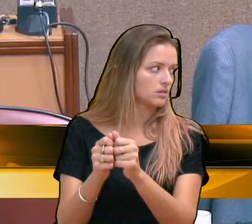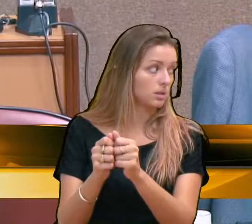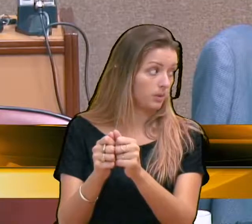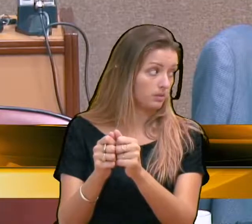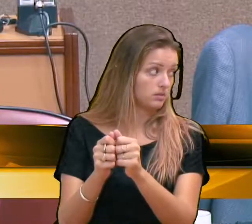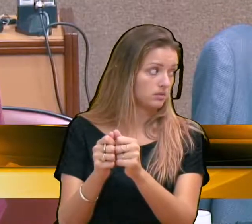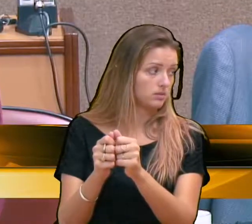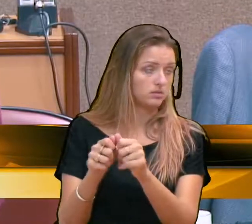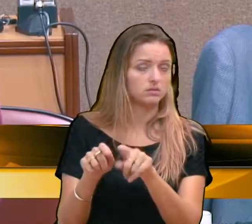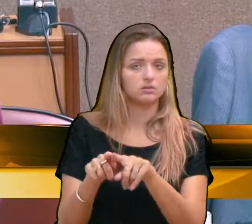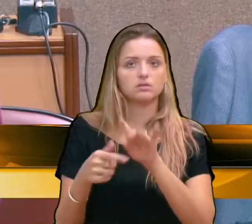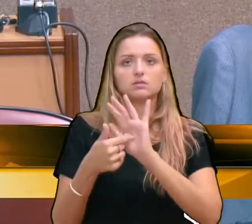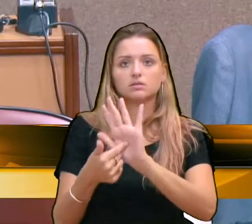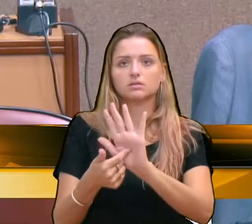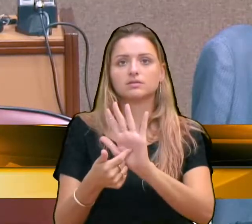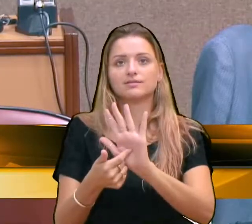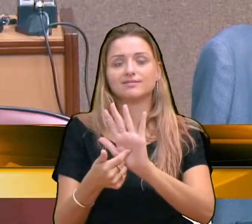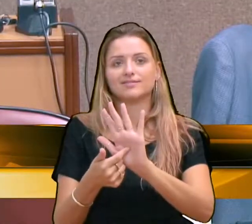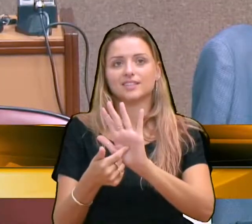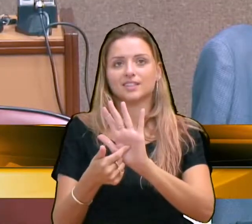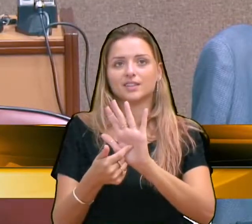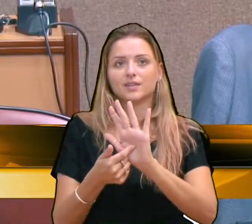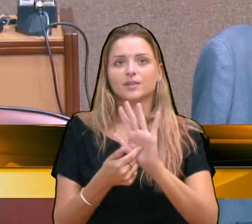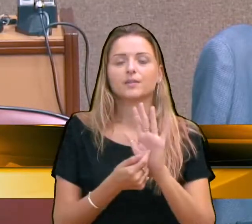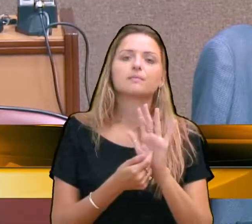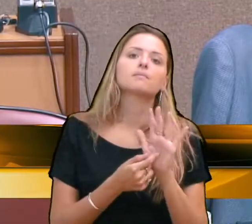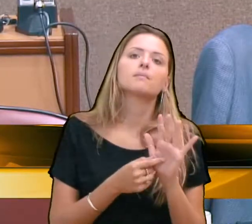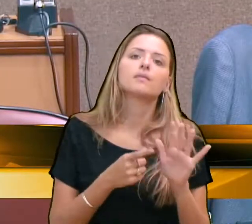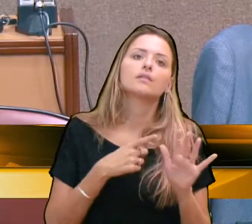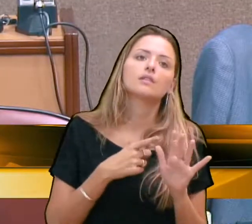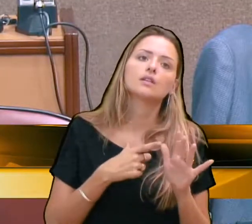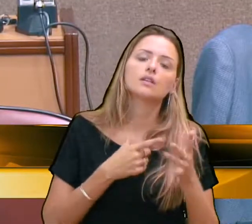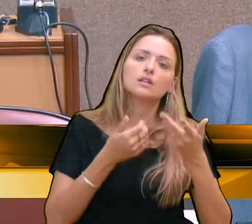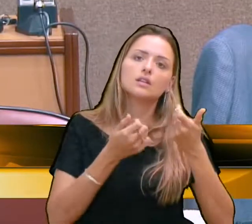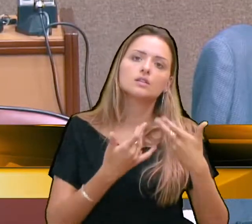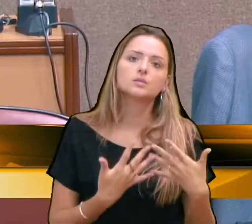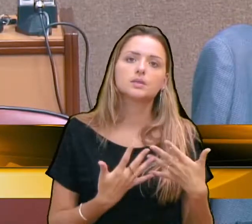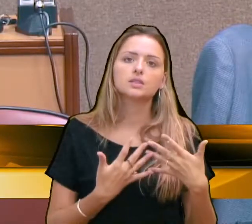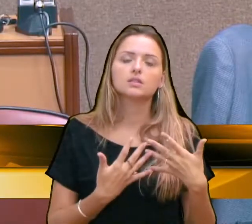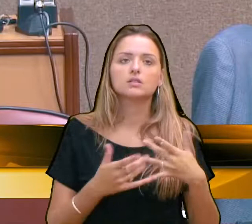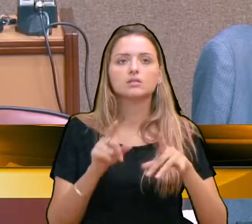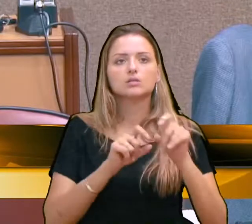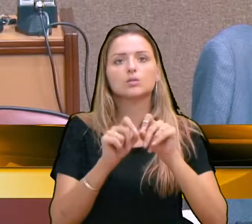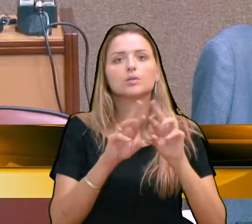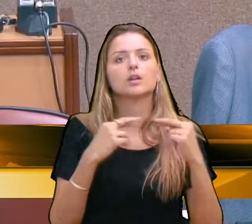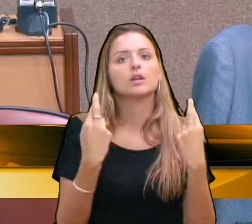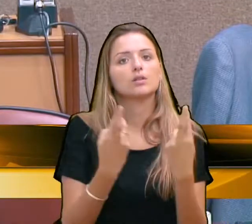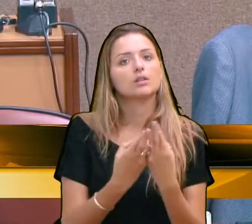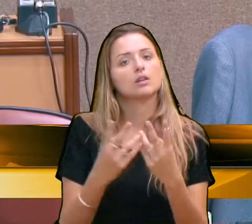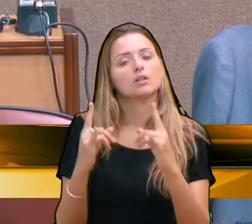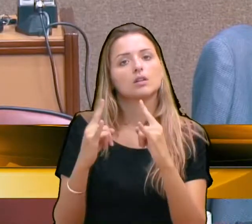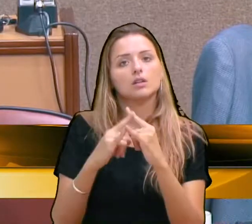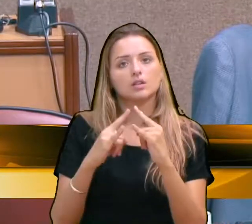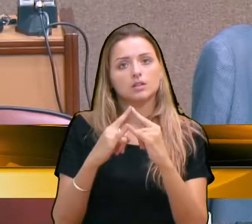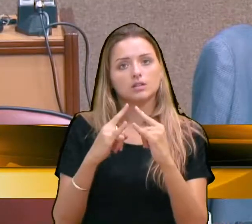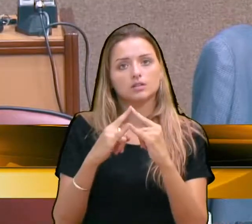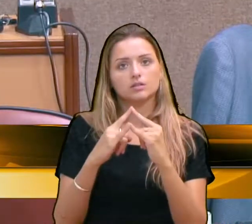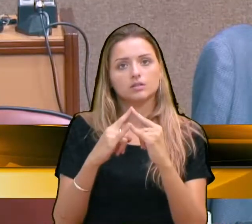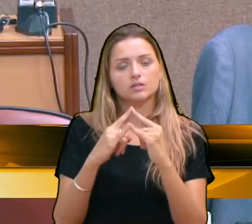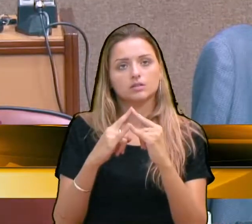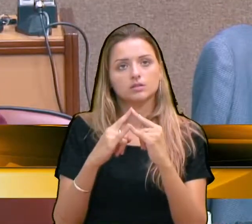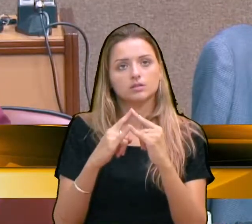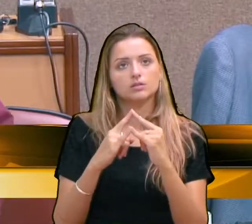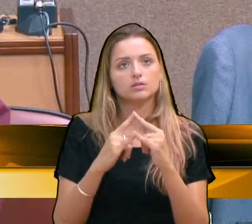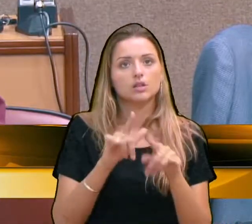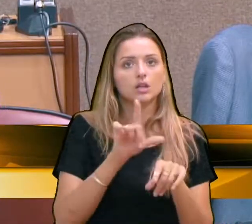breves palavras, repercutir um pouco uma reunião que as entidades voltadas ao